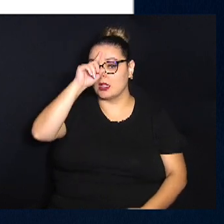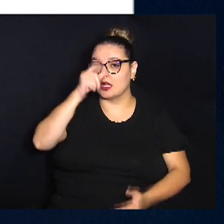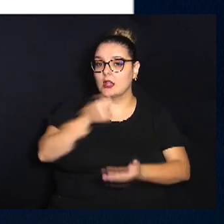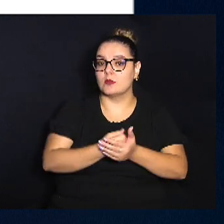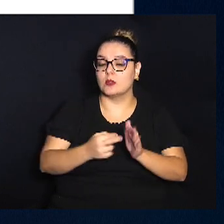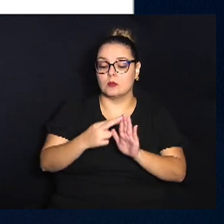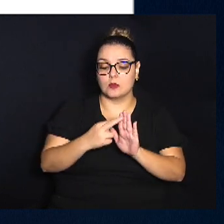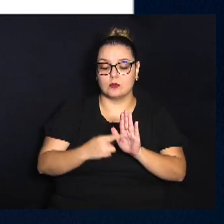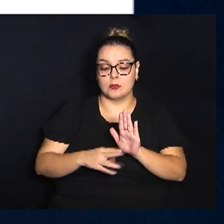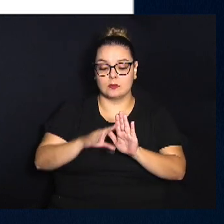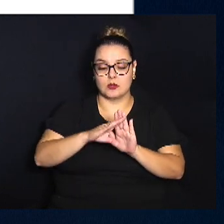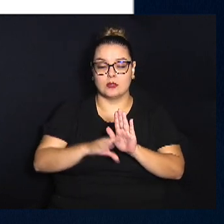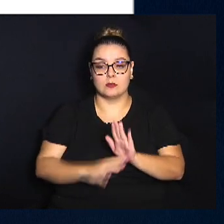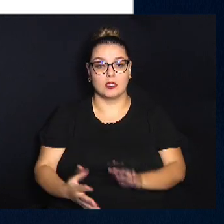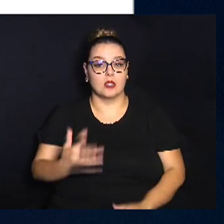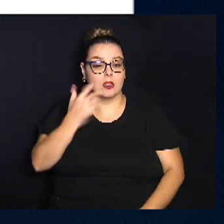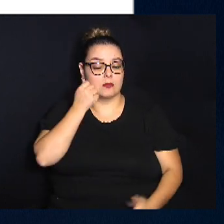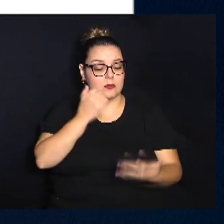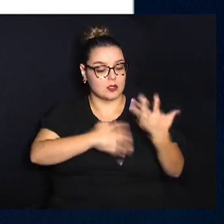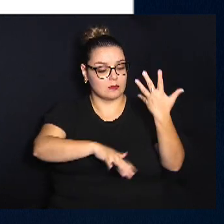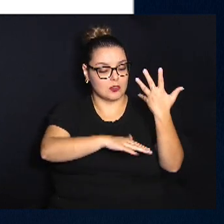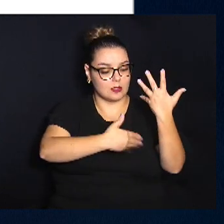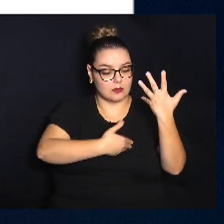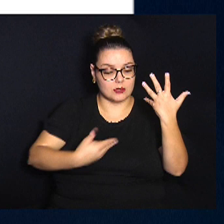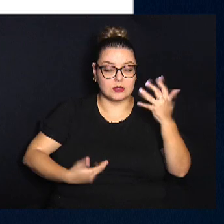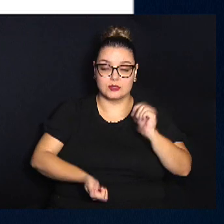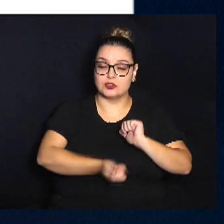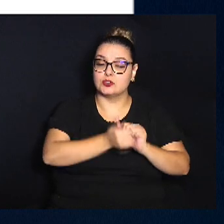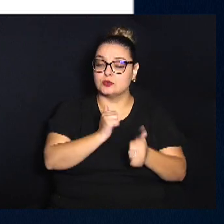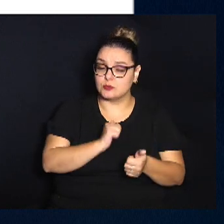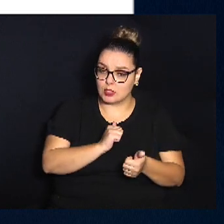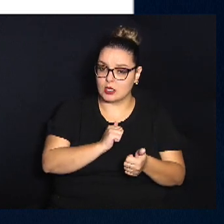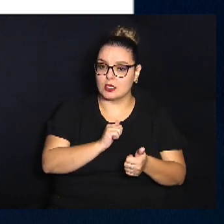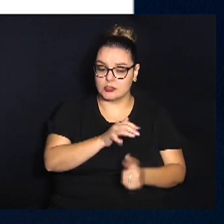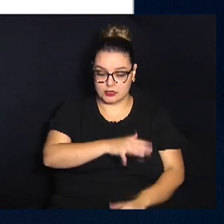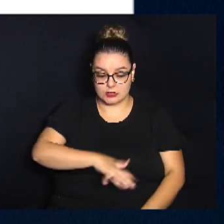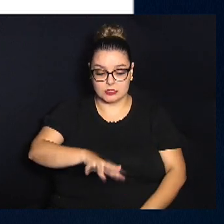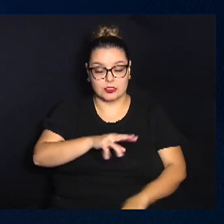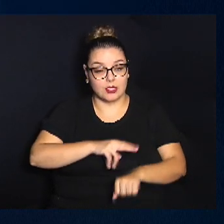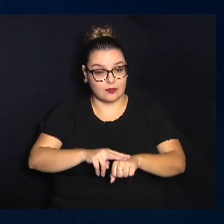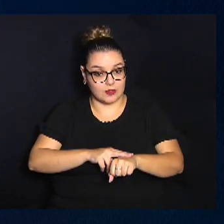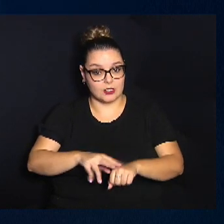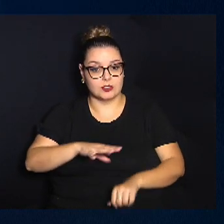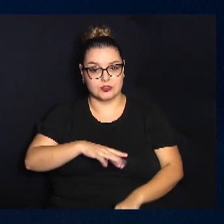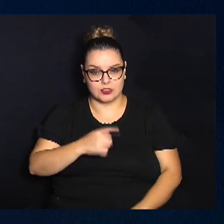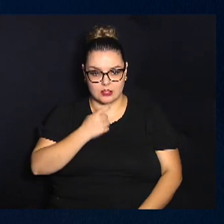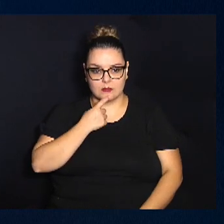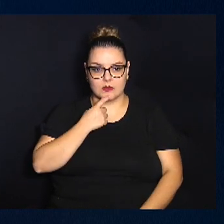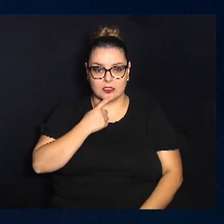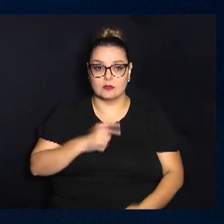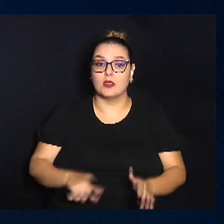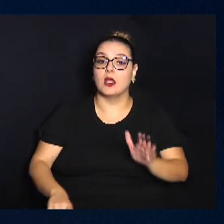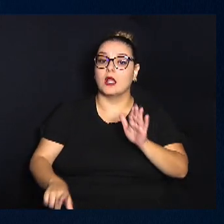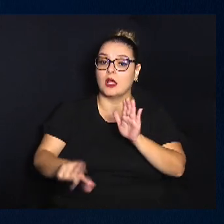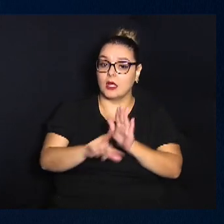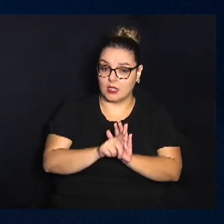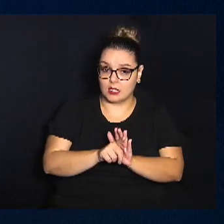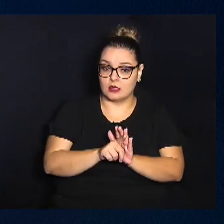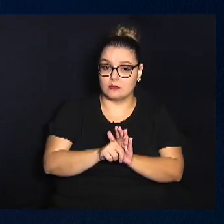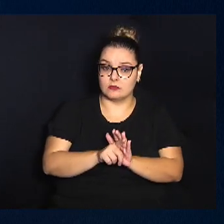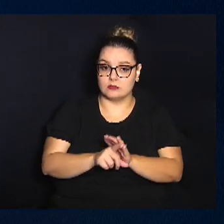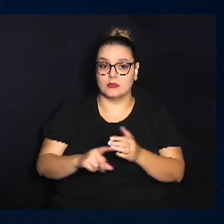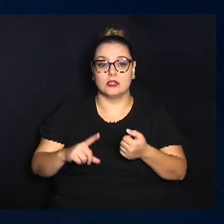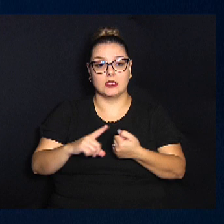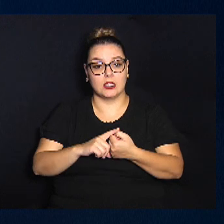do Programa de Adoção de Praças Públicas e de Esportes e de Áreas Verdes de Campinas. A legislação diz neste